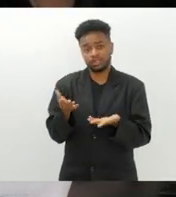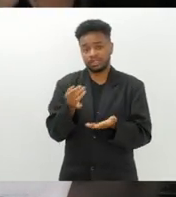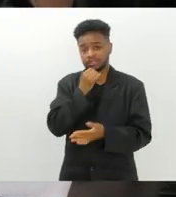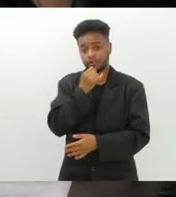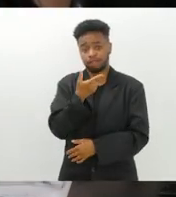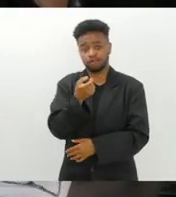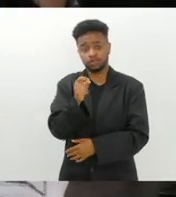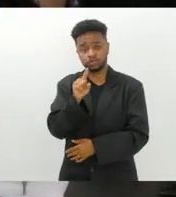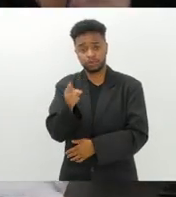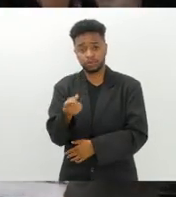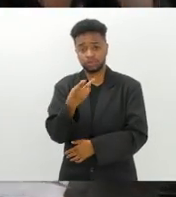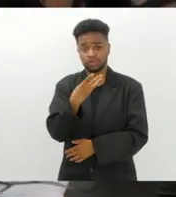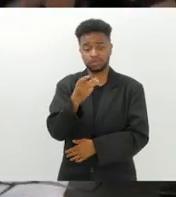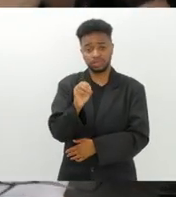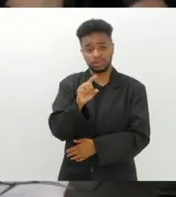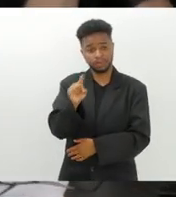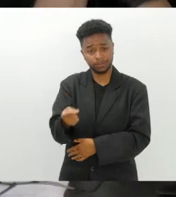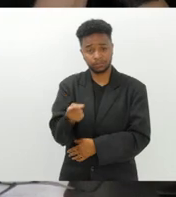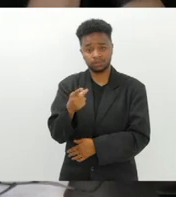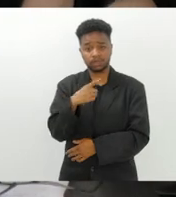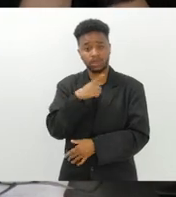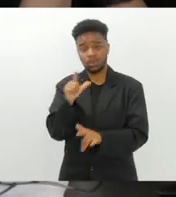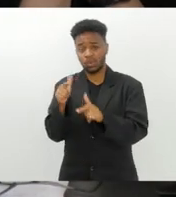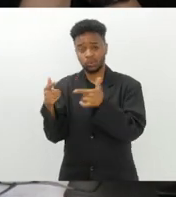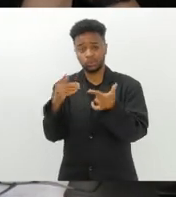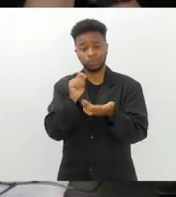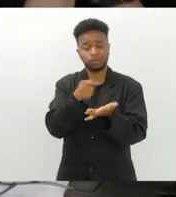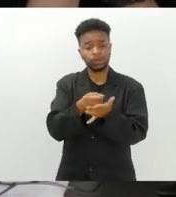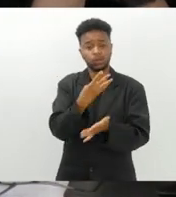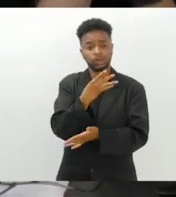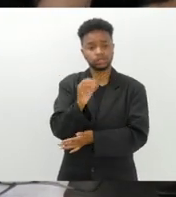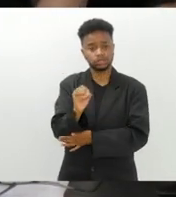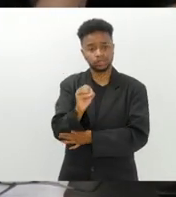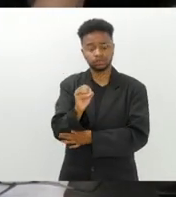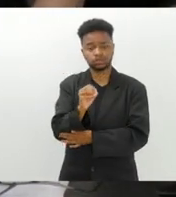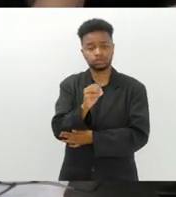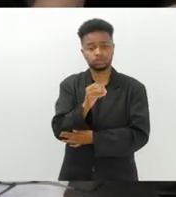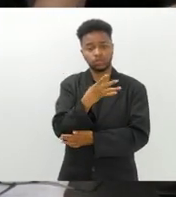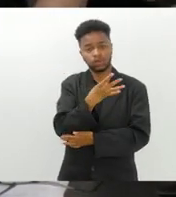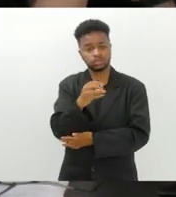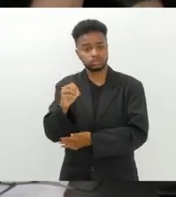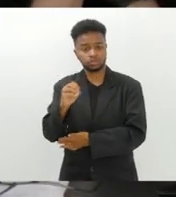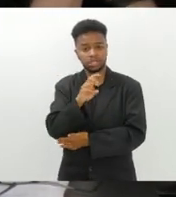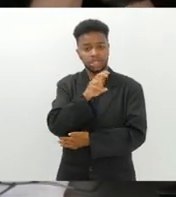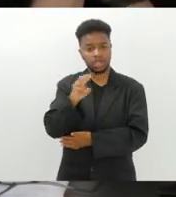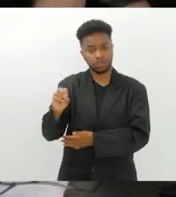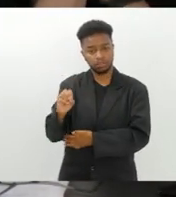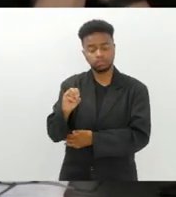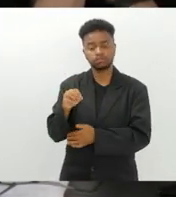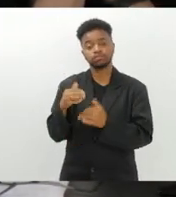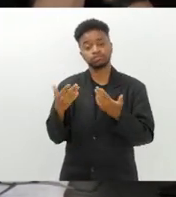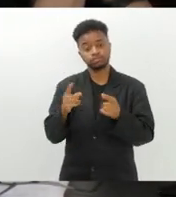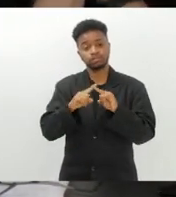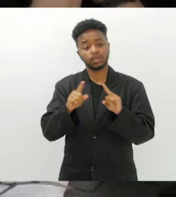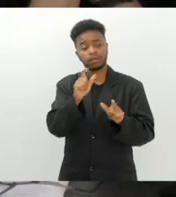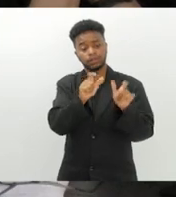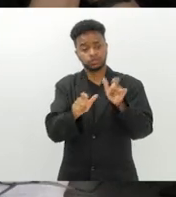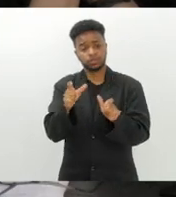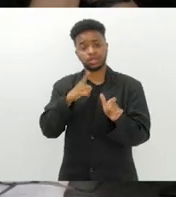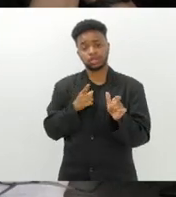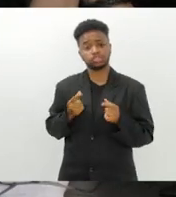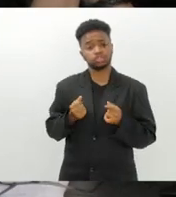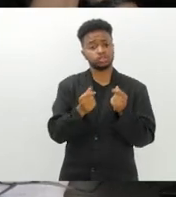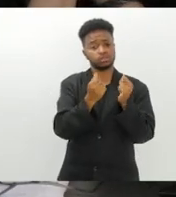mil, 30 mil, perto de editais de 400, de 500, para pessoas que têm condições maiores que as pessoas